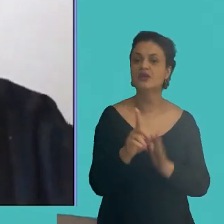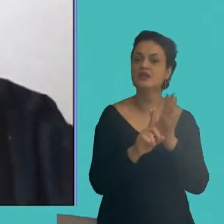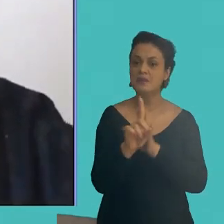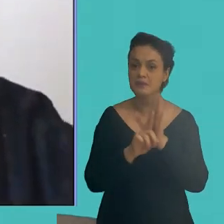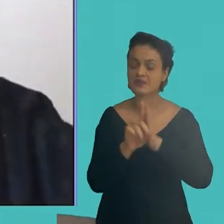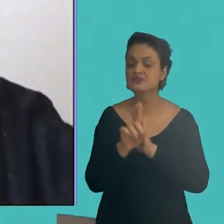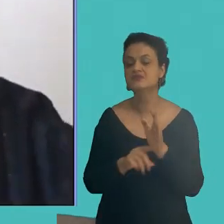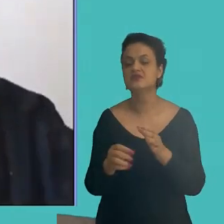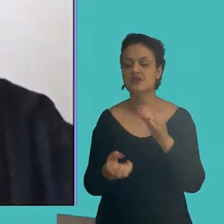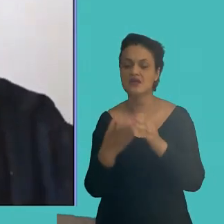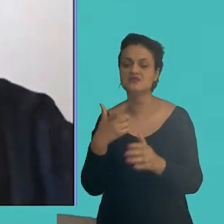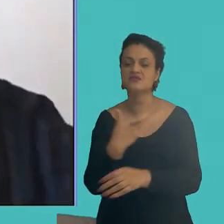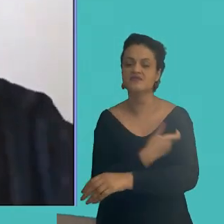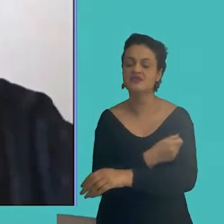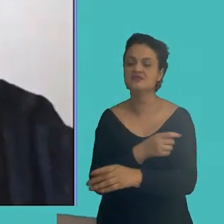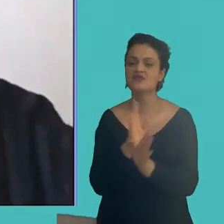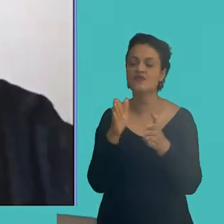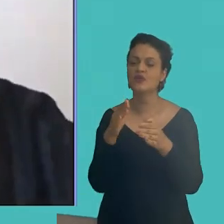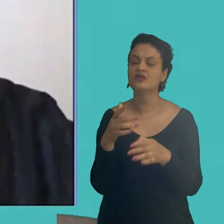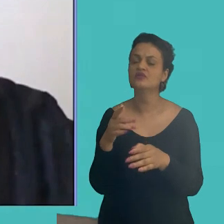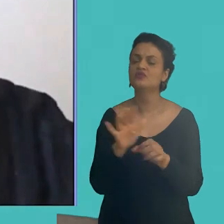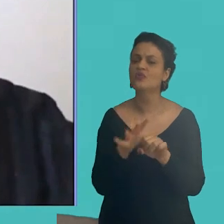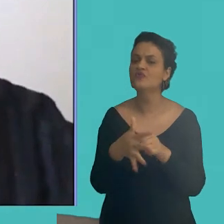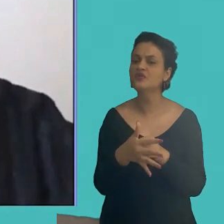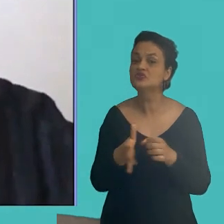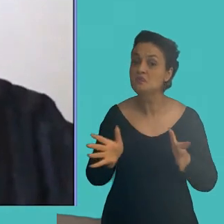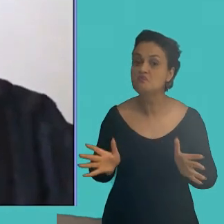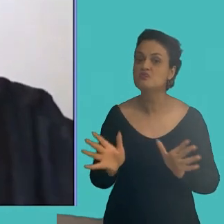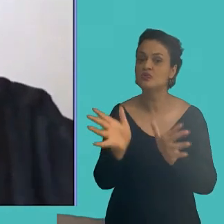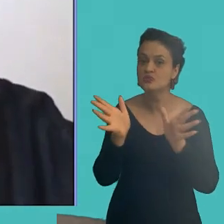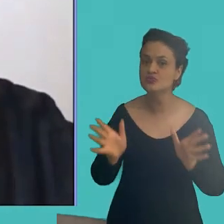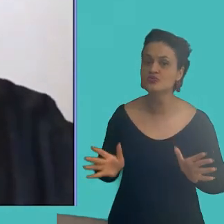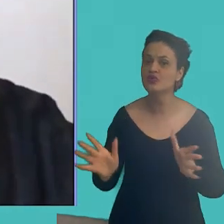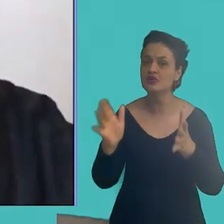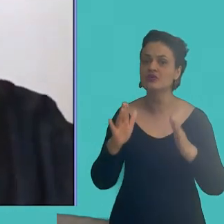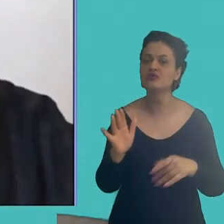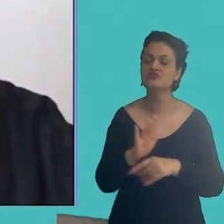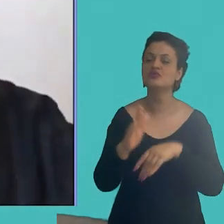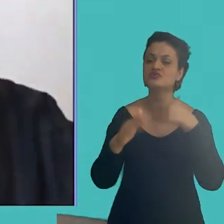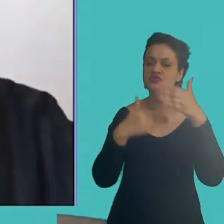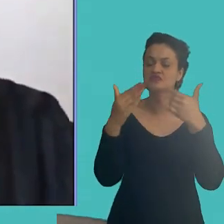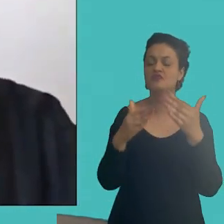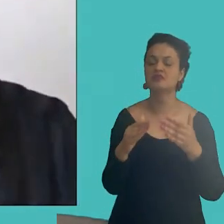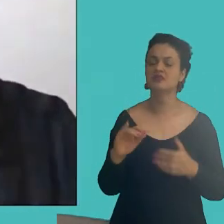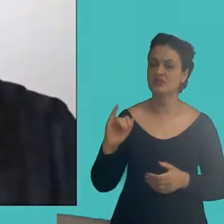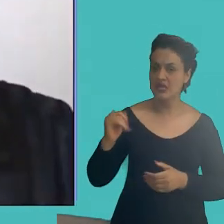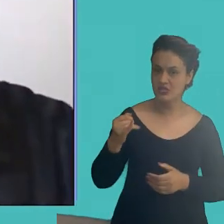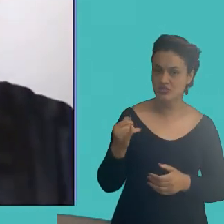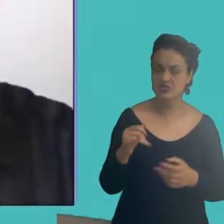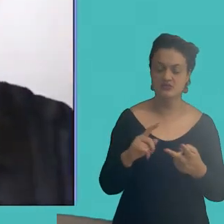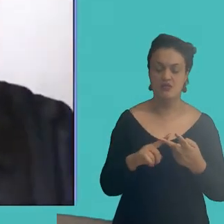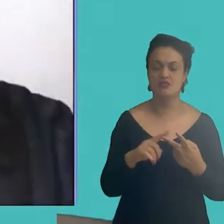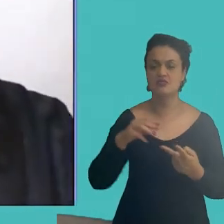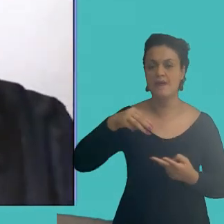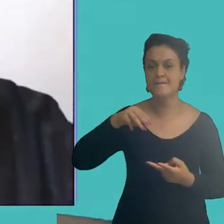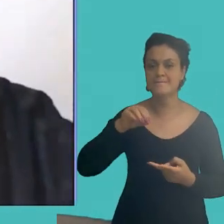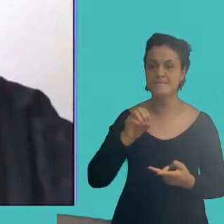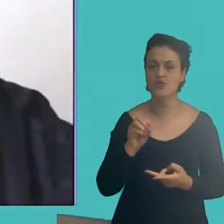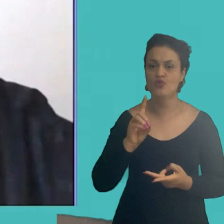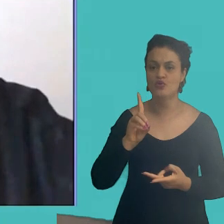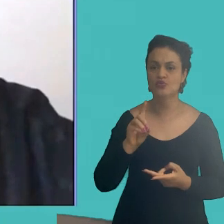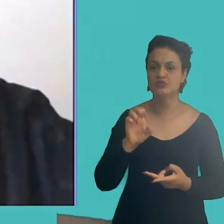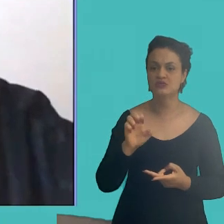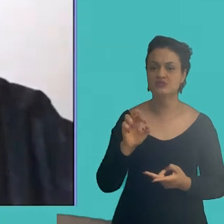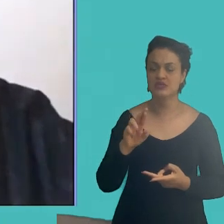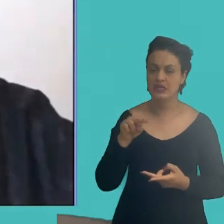a Covid-19, impulsionando o desenvolvimento da Janssen e da Moderna. Por outro lado, durante o seu governo,